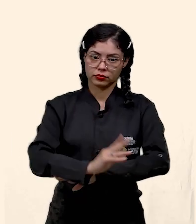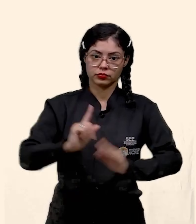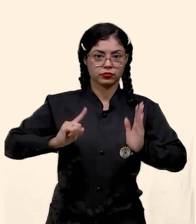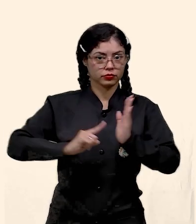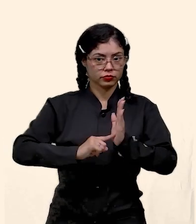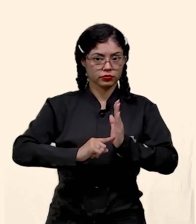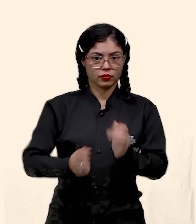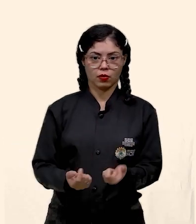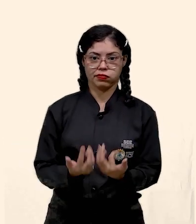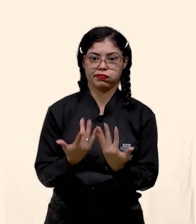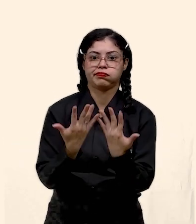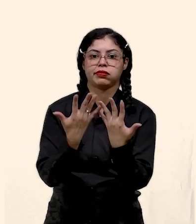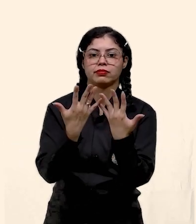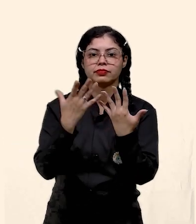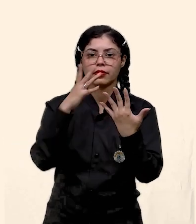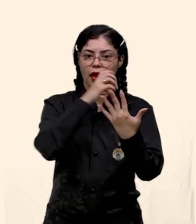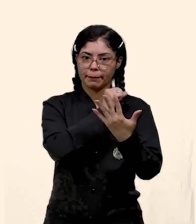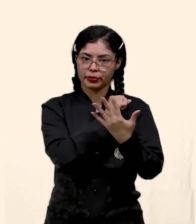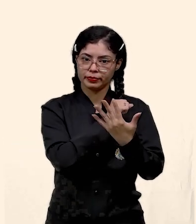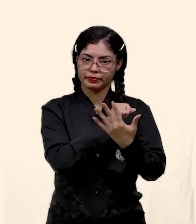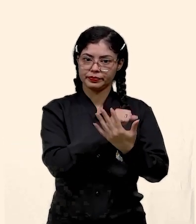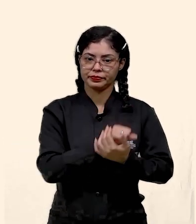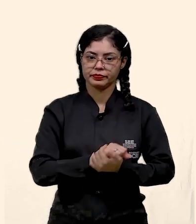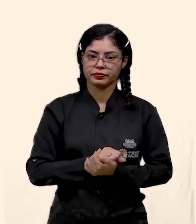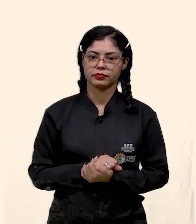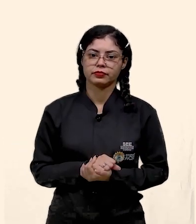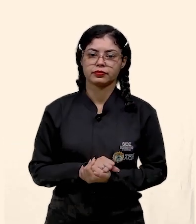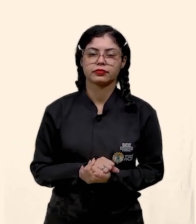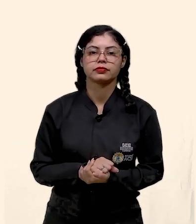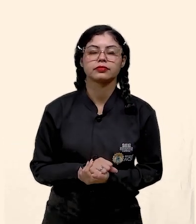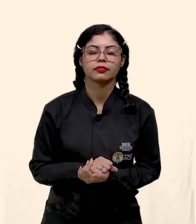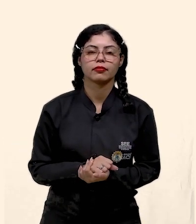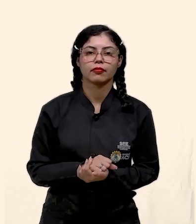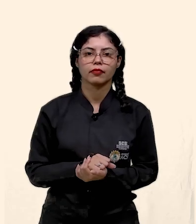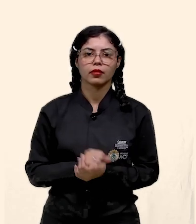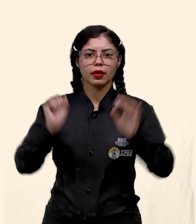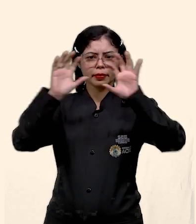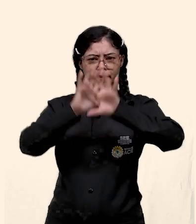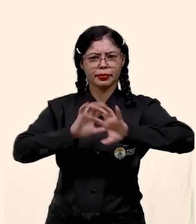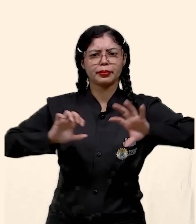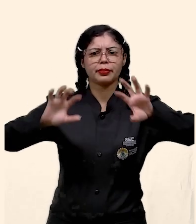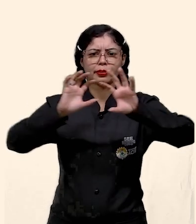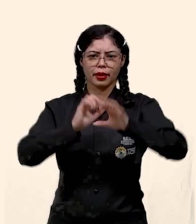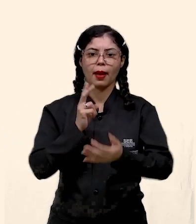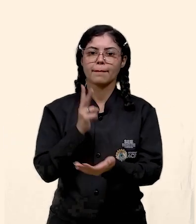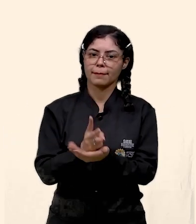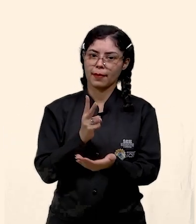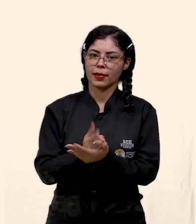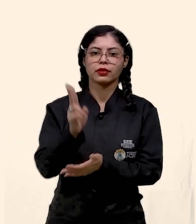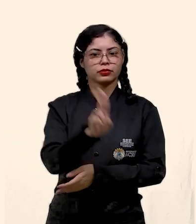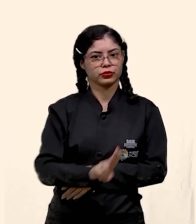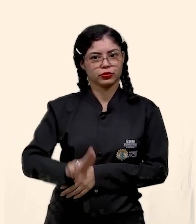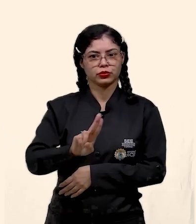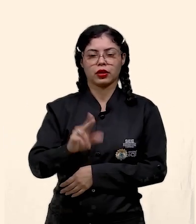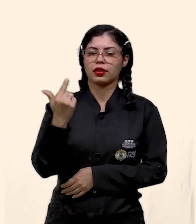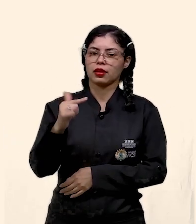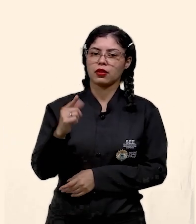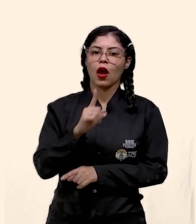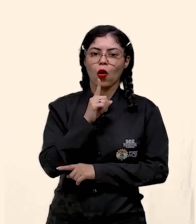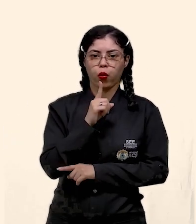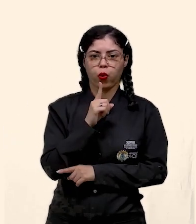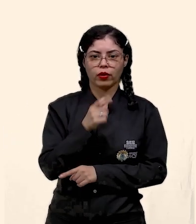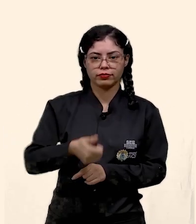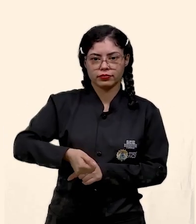combustão espontânea, produzindo ali chama e também fumaça, mesmo sem o uso de fósforos e